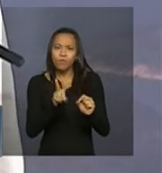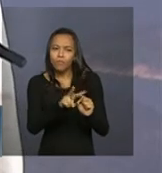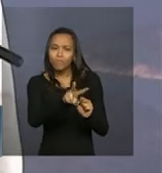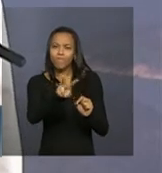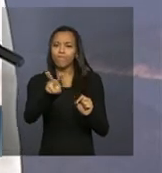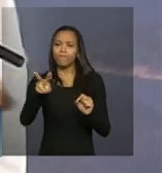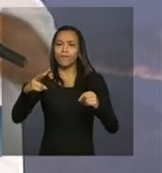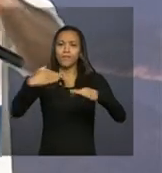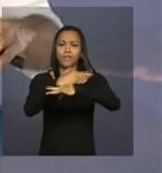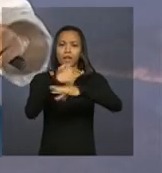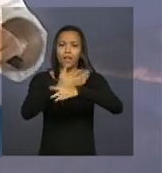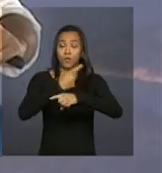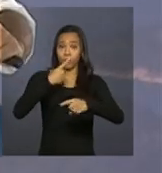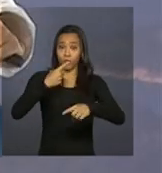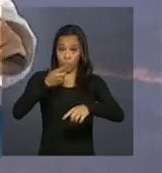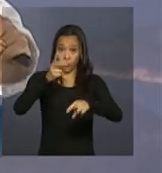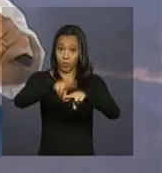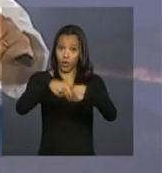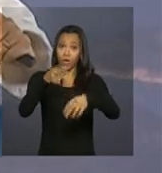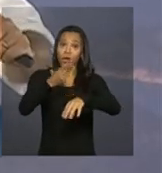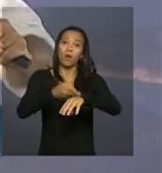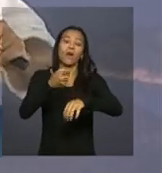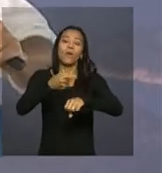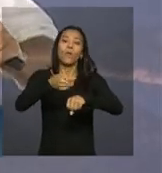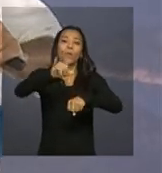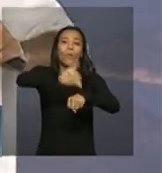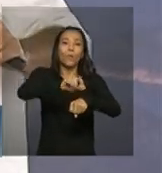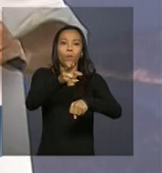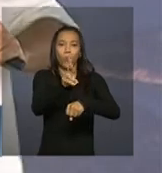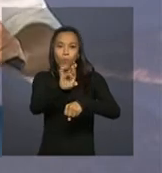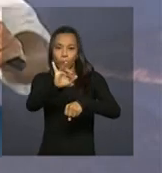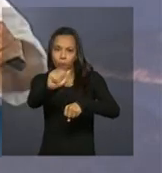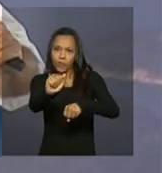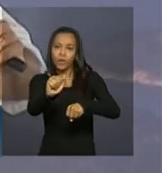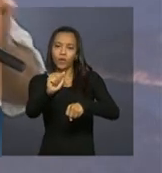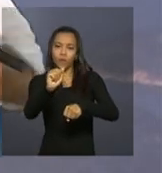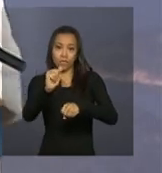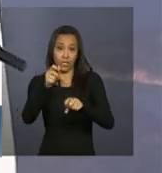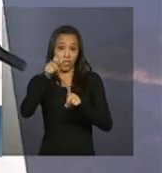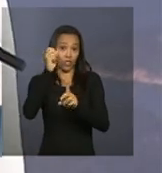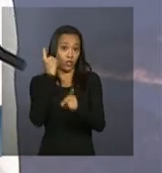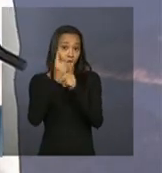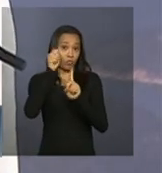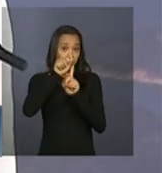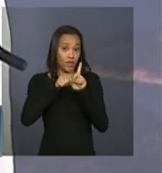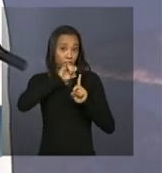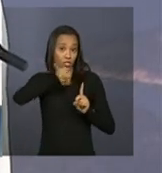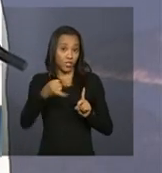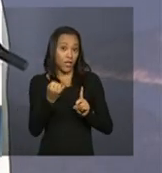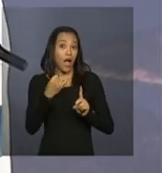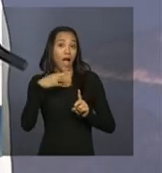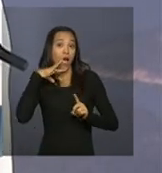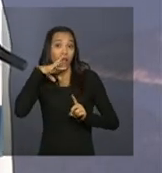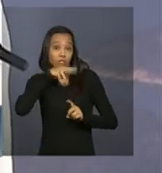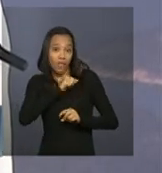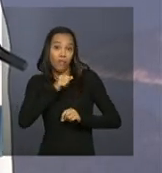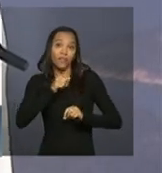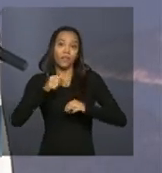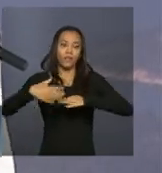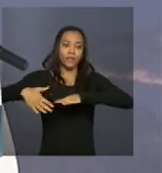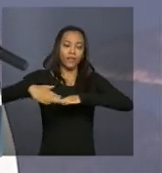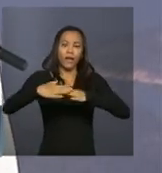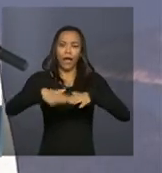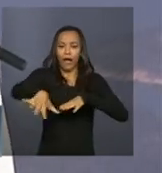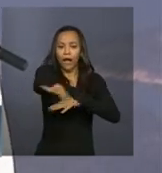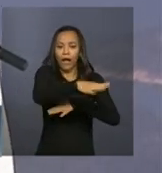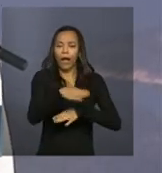ser. Porque o Rio é um rio, e é em janeiro, porque descobriram em janeiro, porque acharam que a Baía de Guanabara era um rio. A